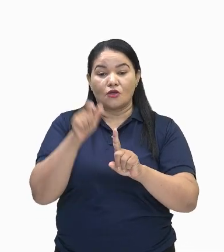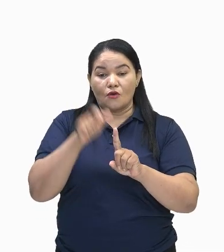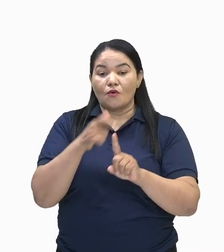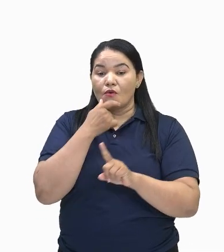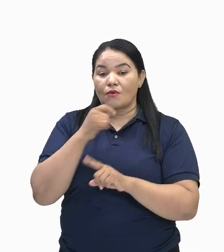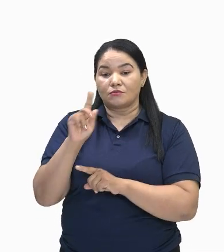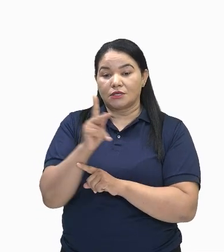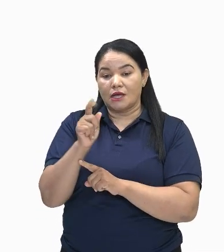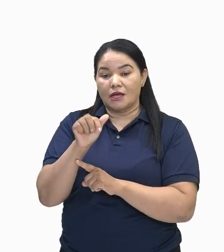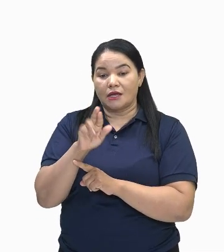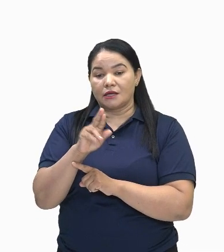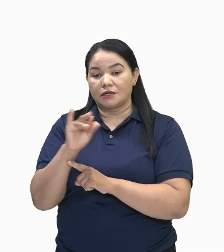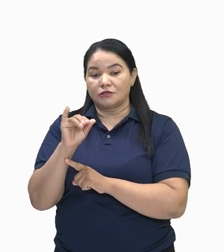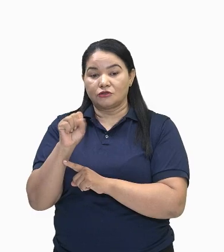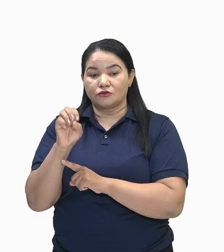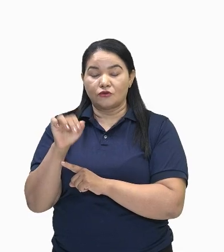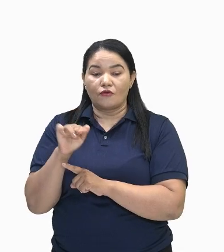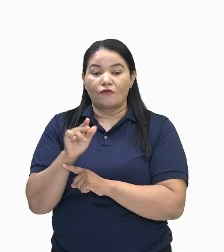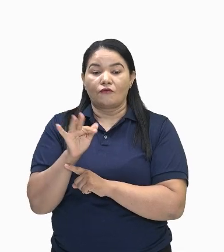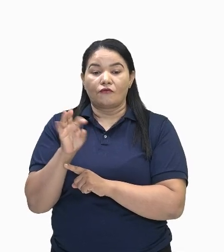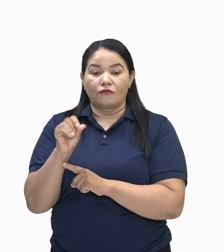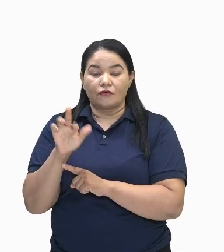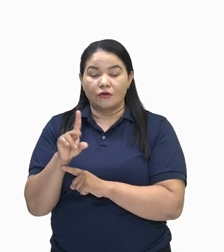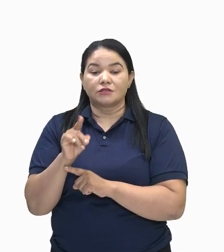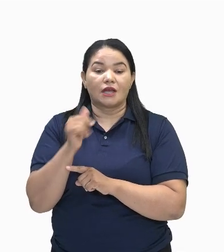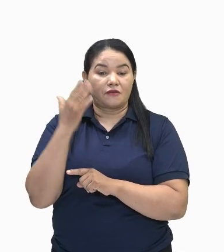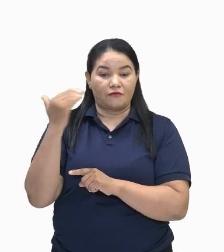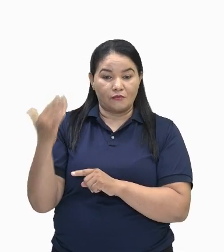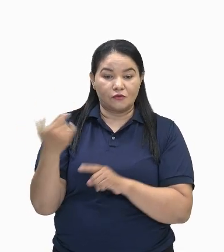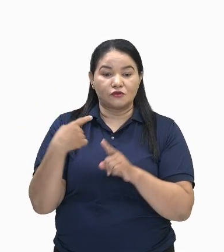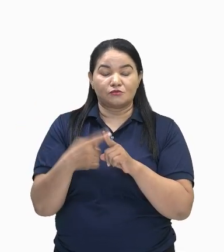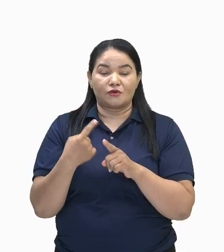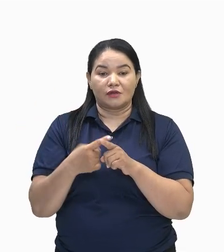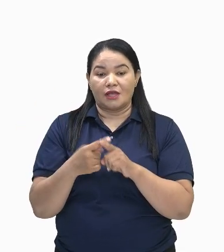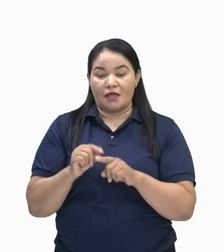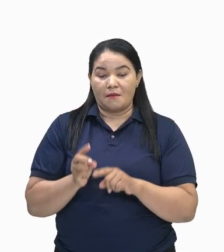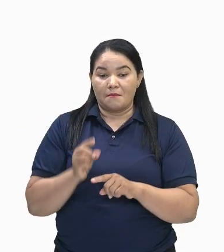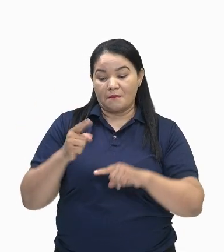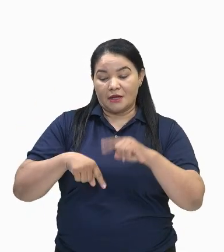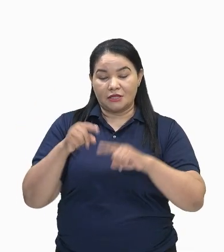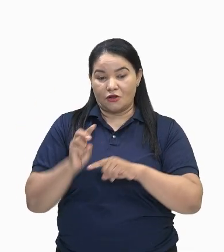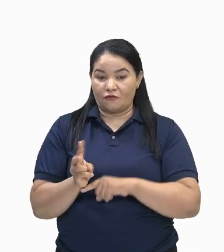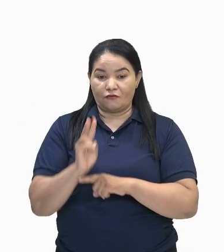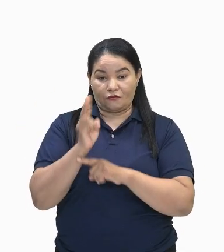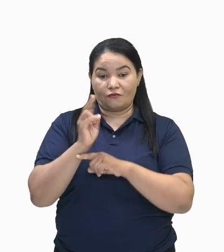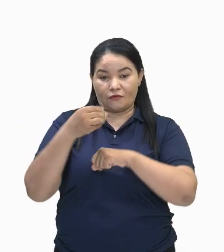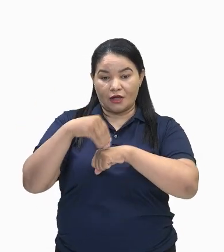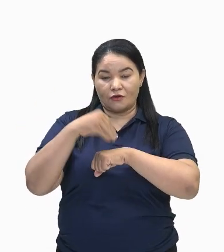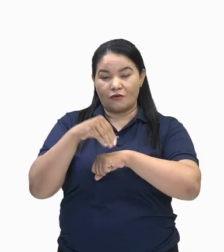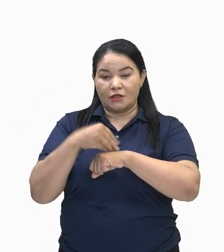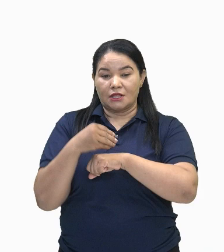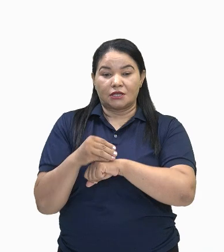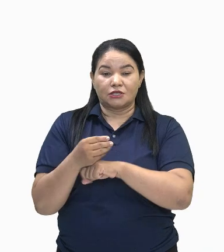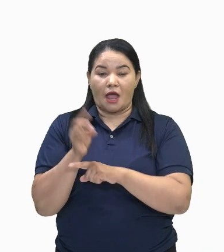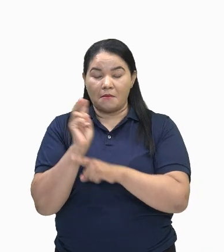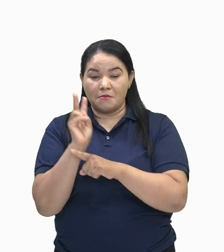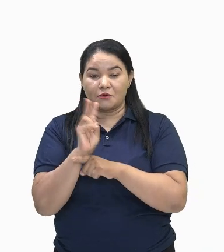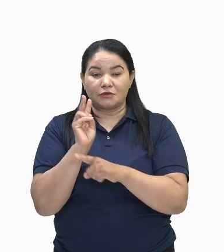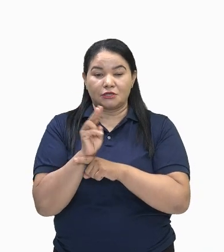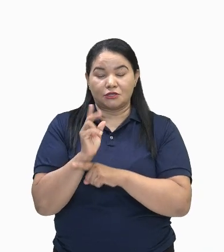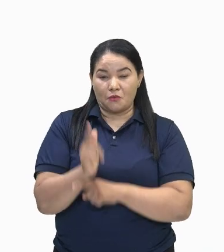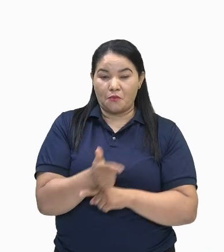ator Harrison Ford, o aventureiro ficou famoso por proteger relíquias de vilões usando sua pistola e seu